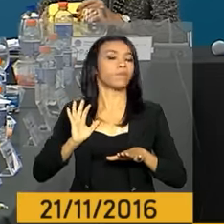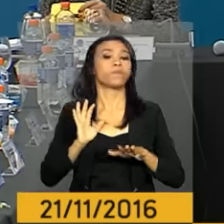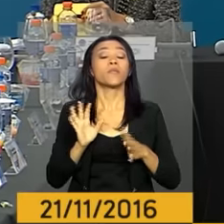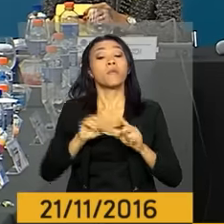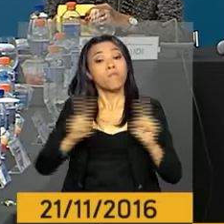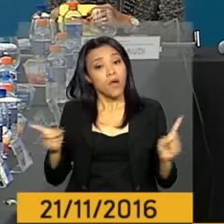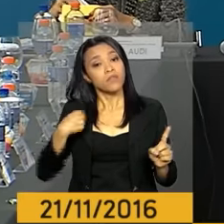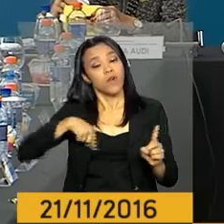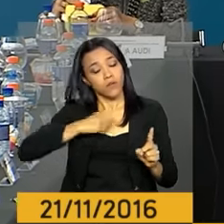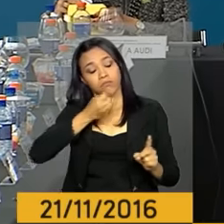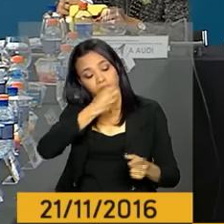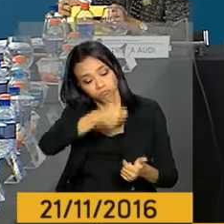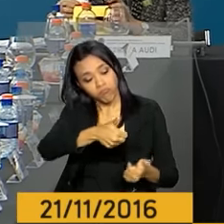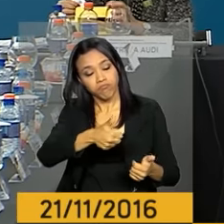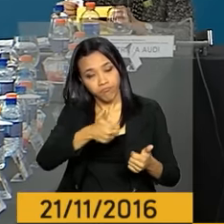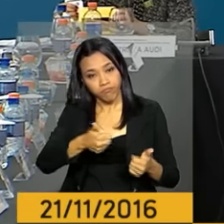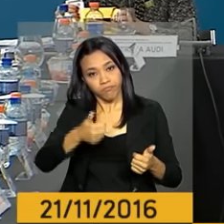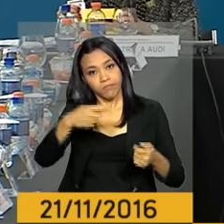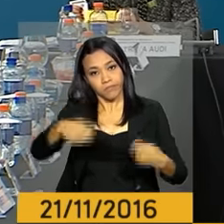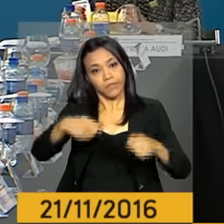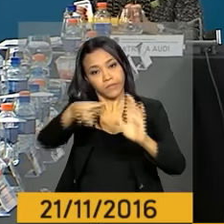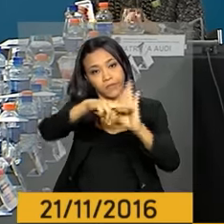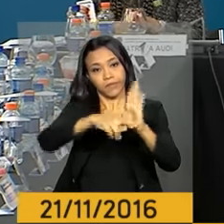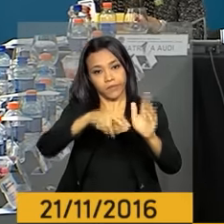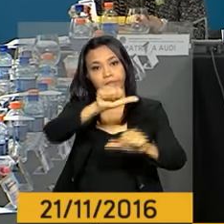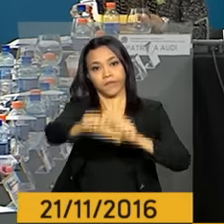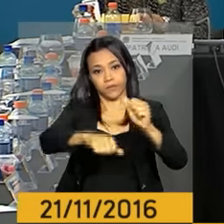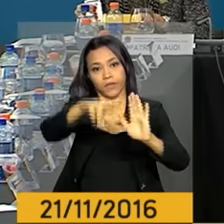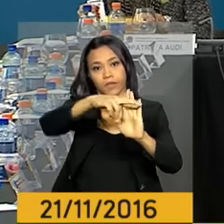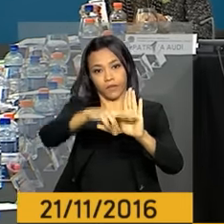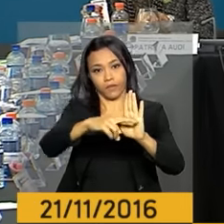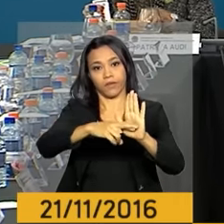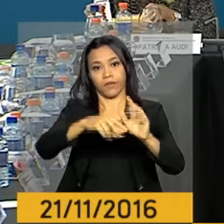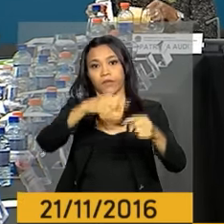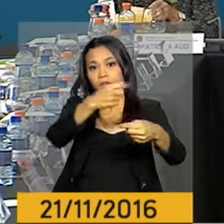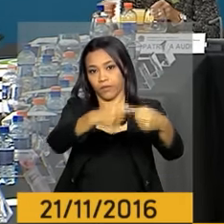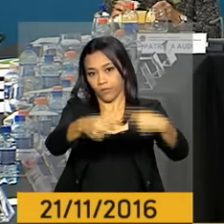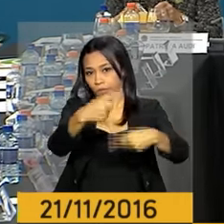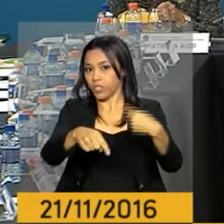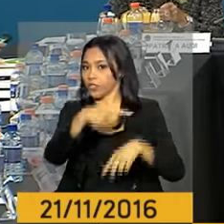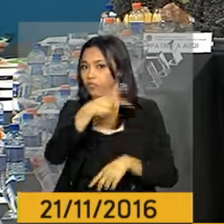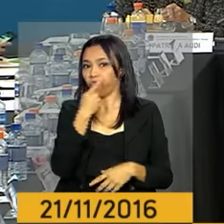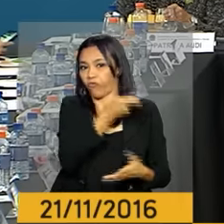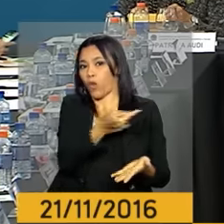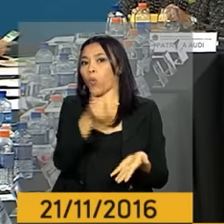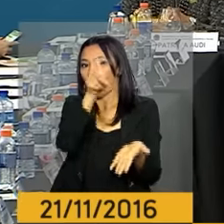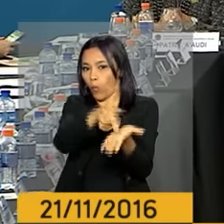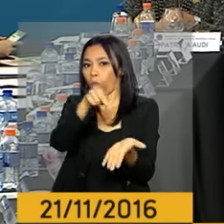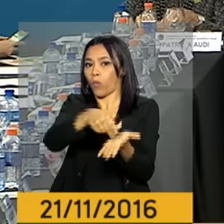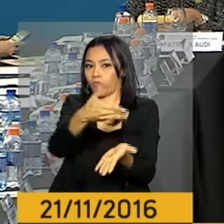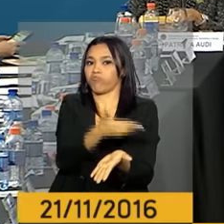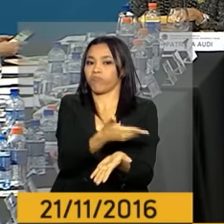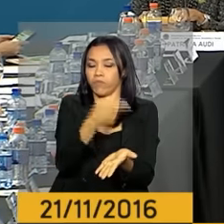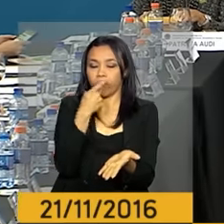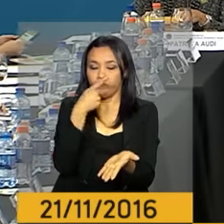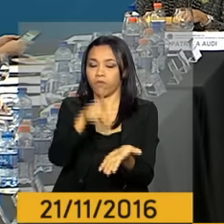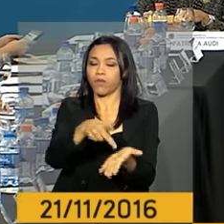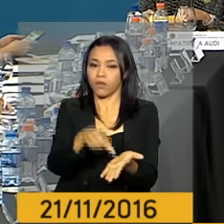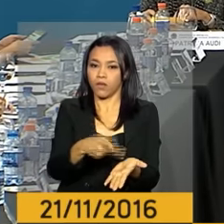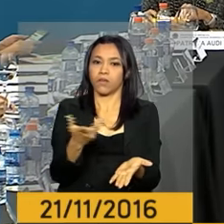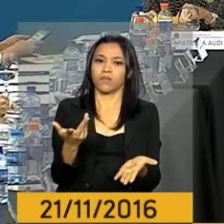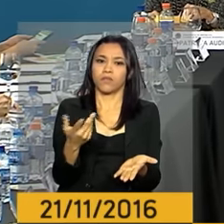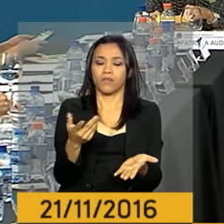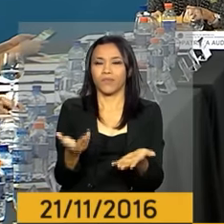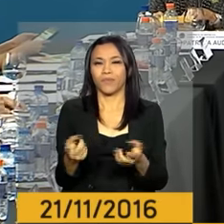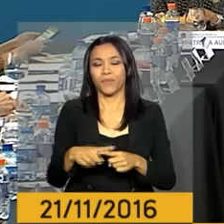nós incentivamos a reforma política. Isto que o Setúbal disse é verdadeiro. Você precisa ficar difícil, muitas vezes, com um